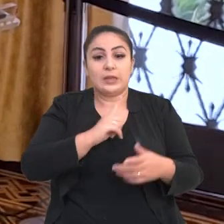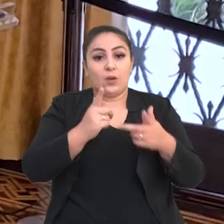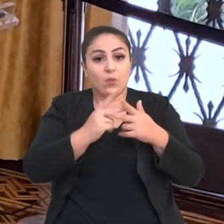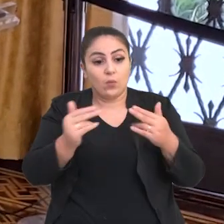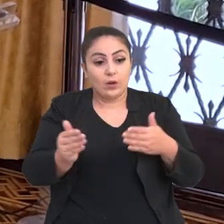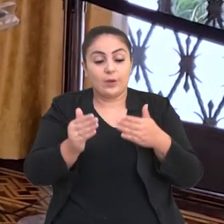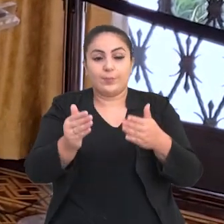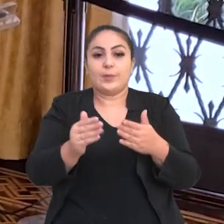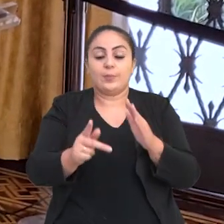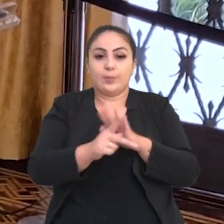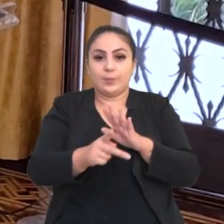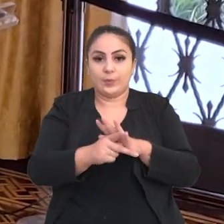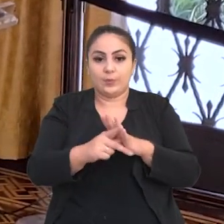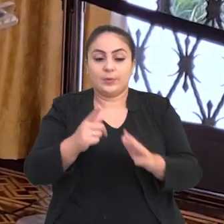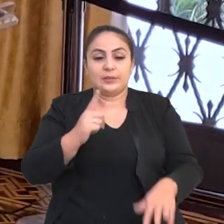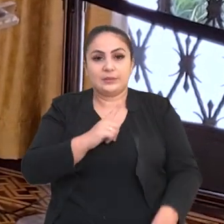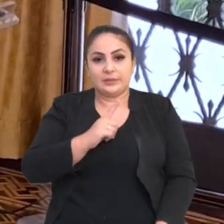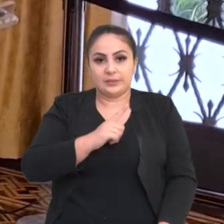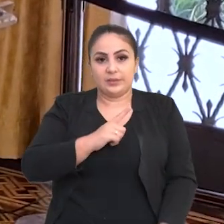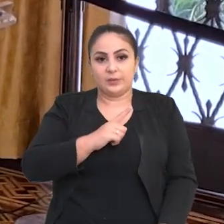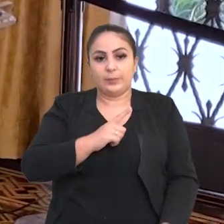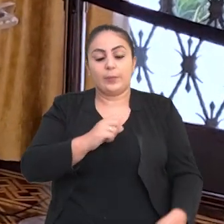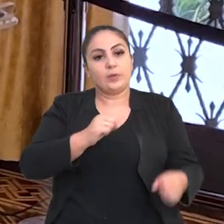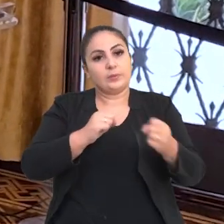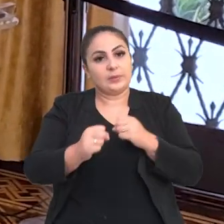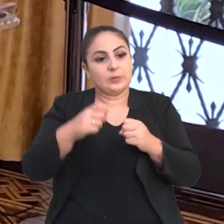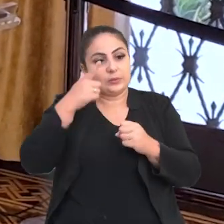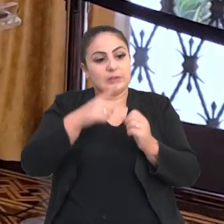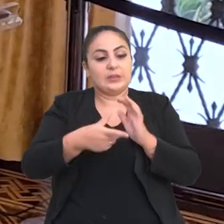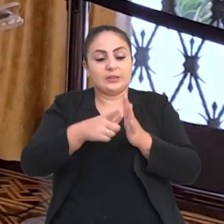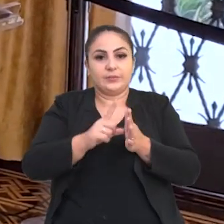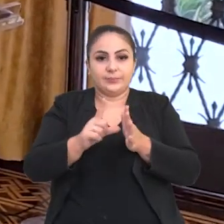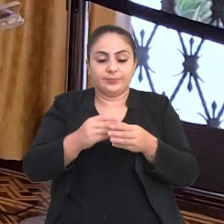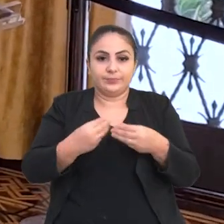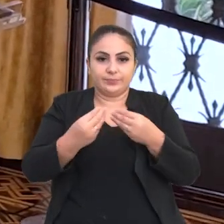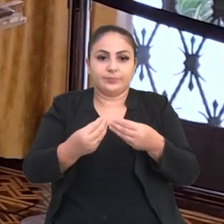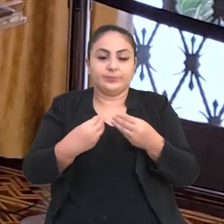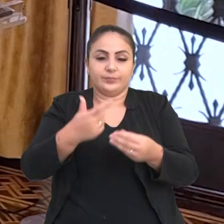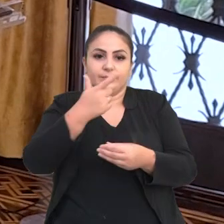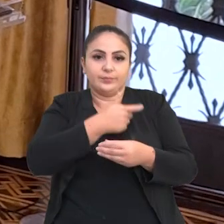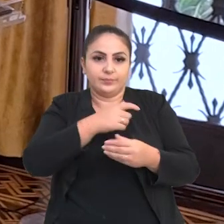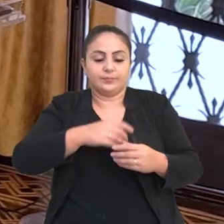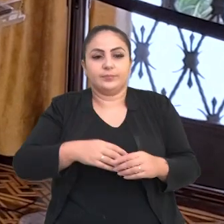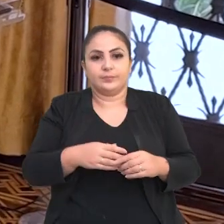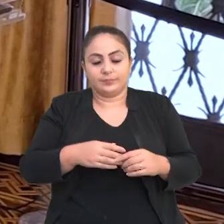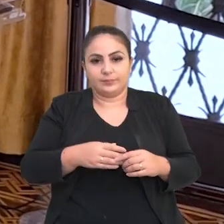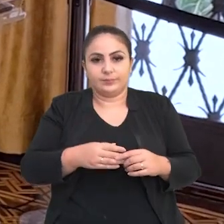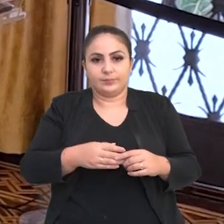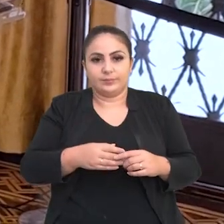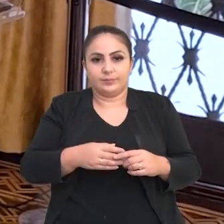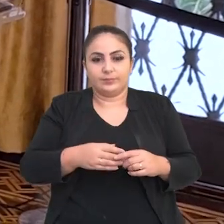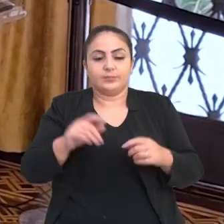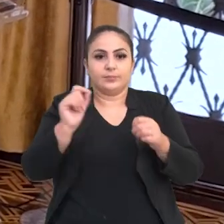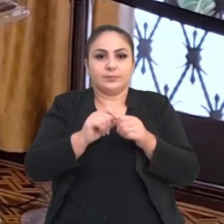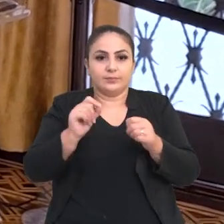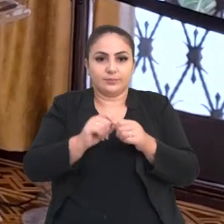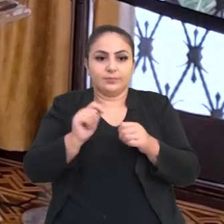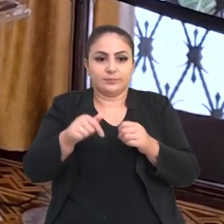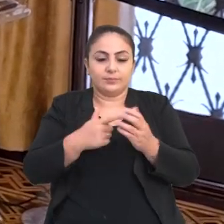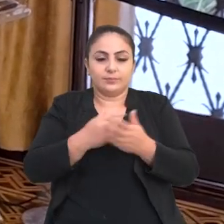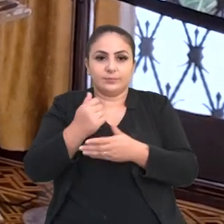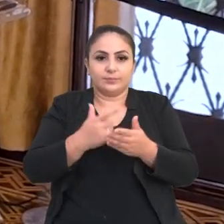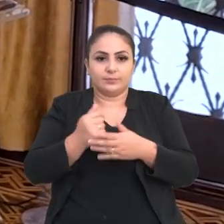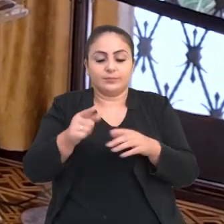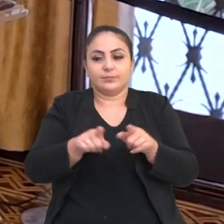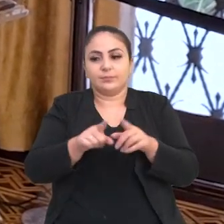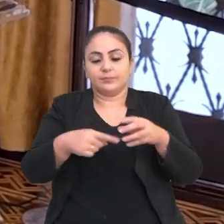se tivermos algum caminho em que haja possibilidade de antecipação de entregas de vacinas,